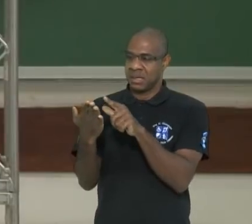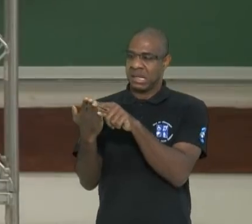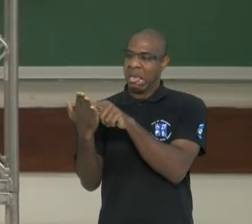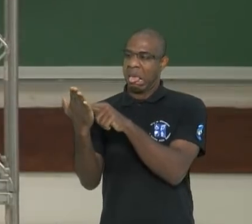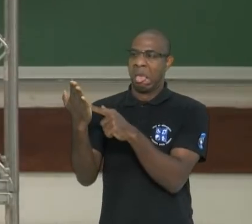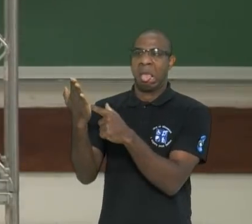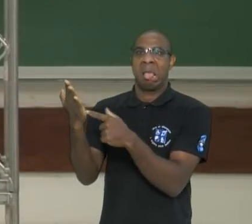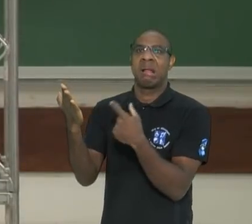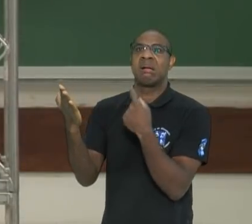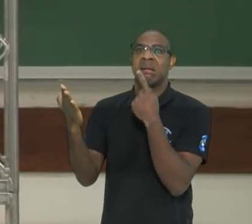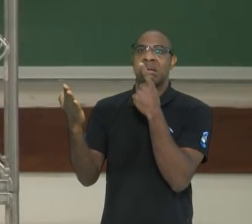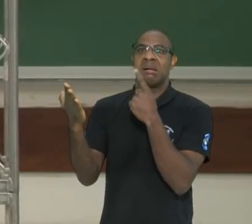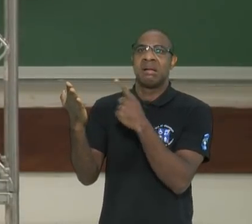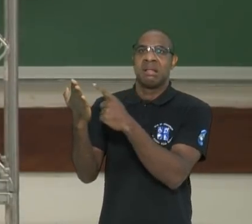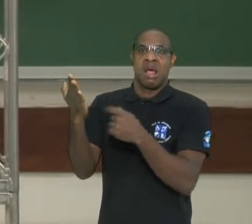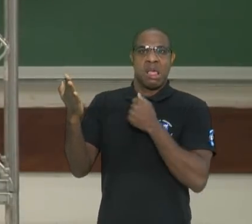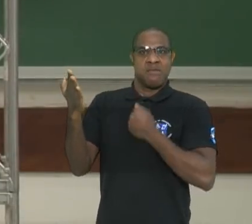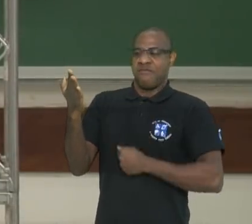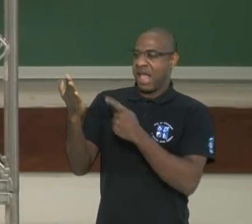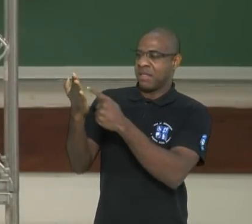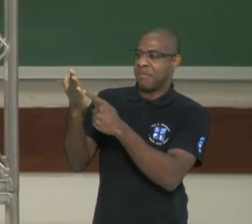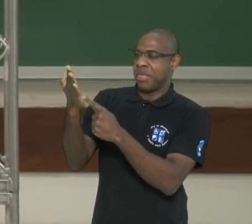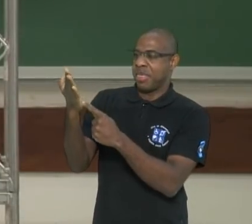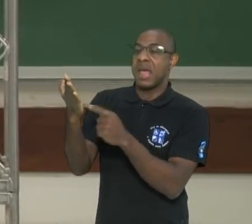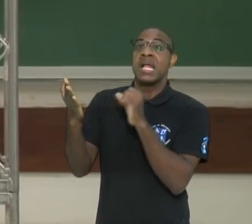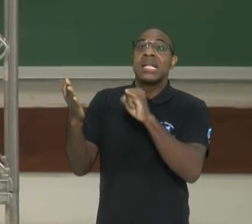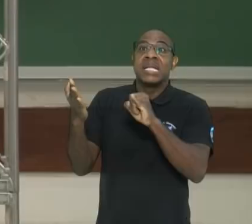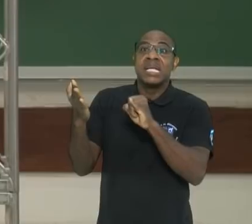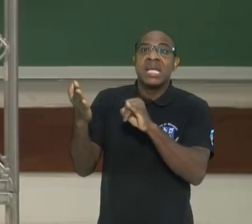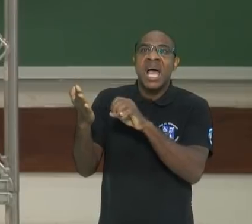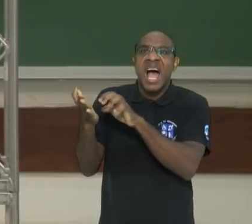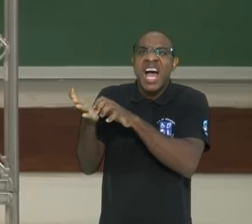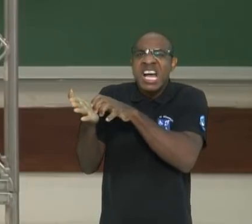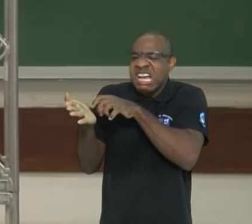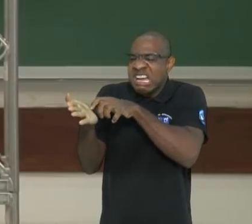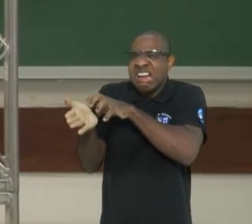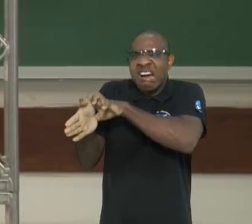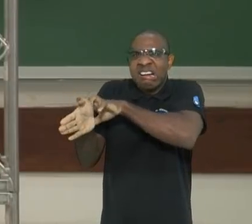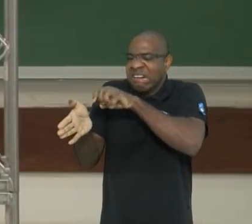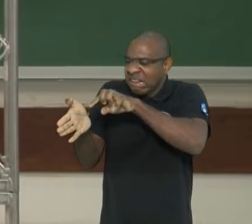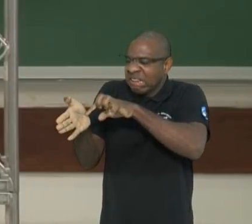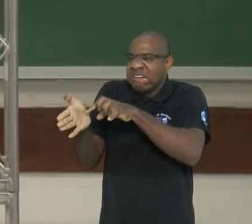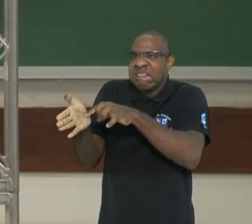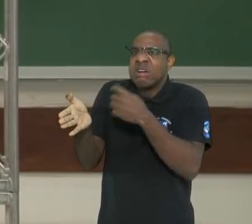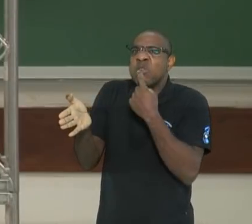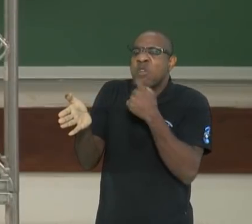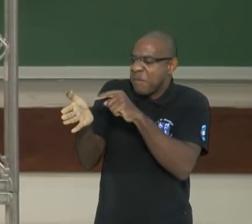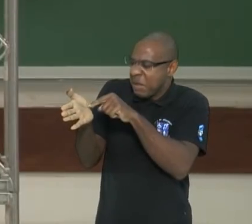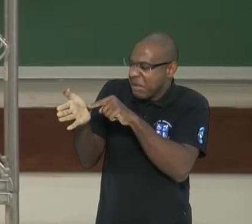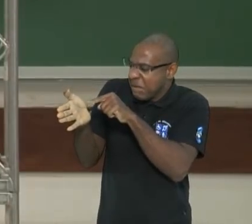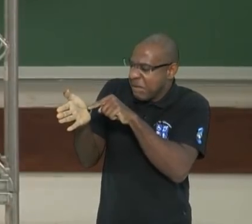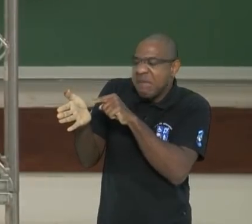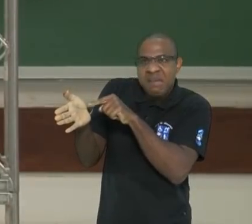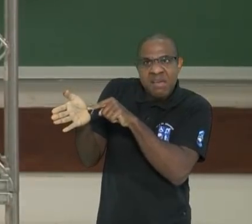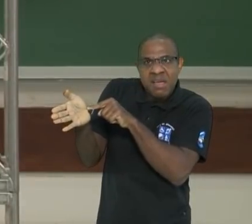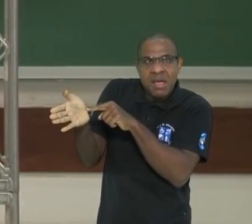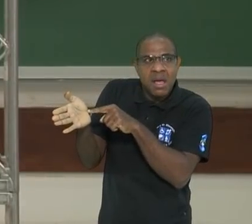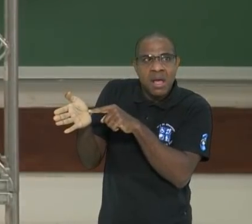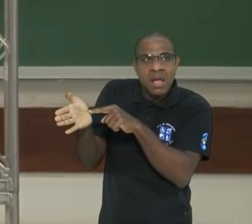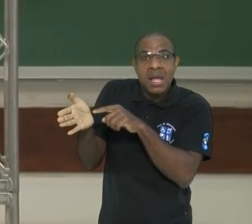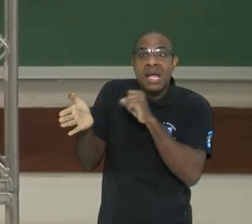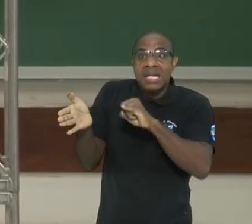entrar em contato com as fezes dele. Se você tiver um machucadinho na sua mão, se essas fezes entrarem em contato com esse machucadinho e o barbeiro